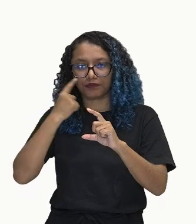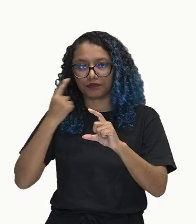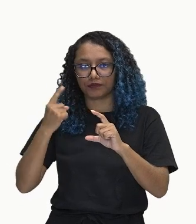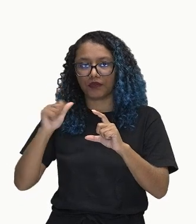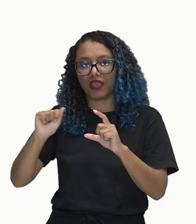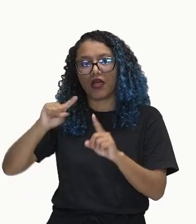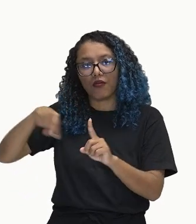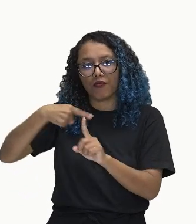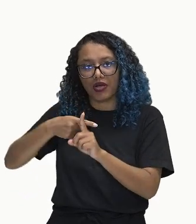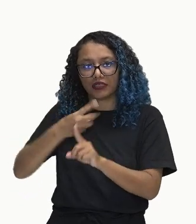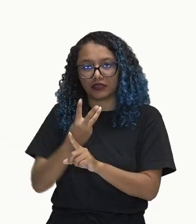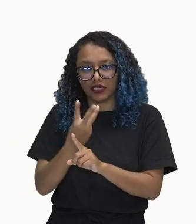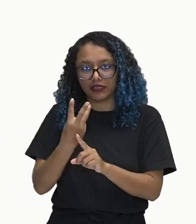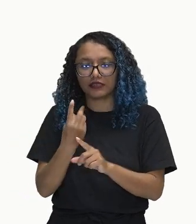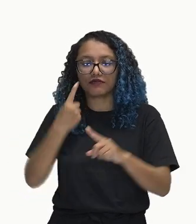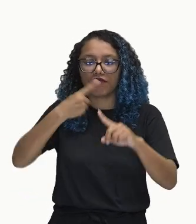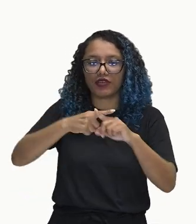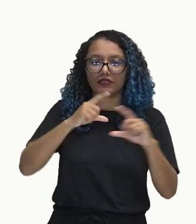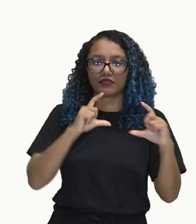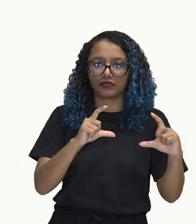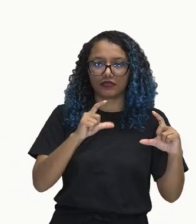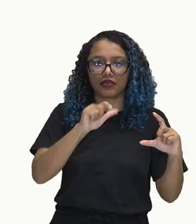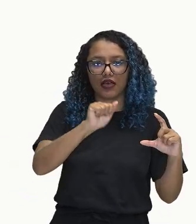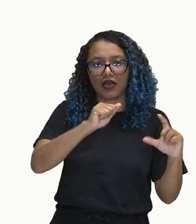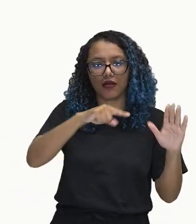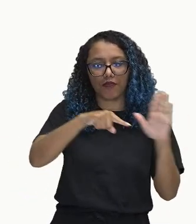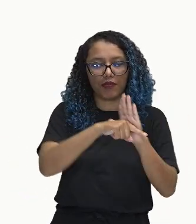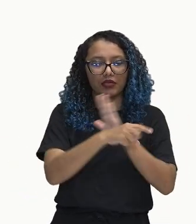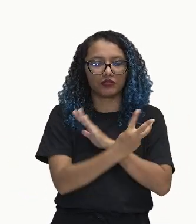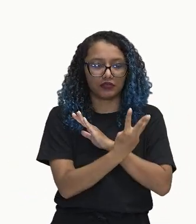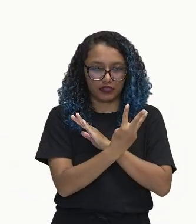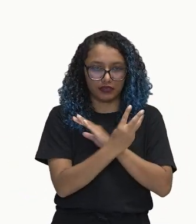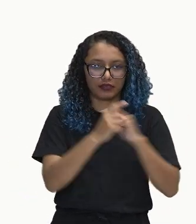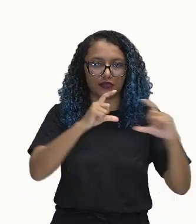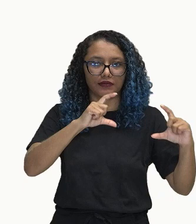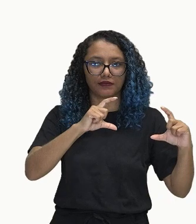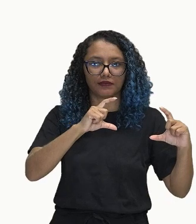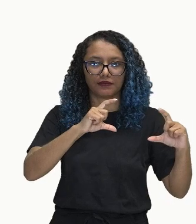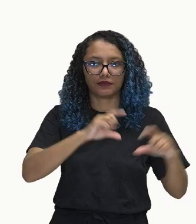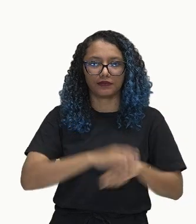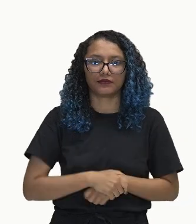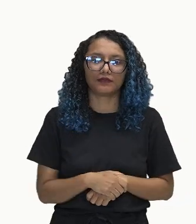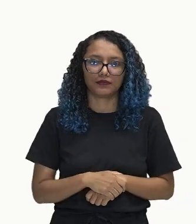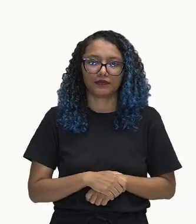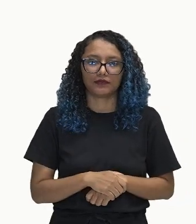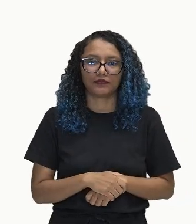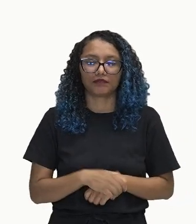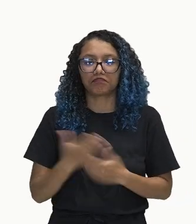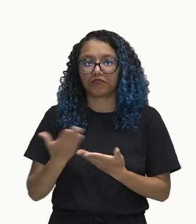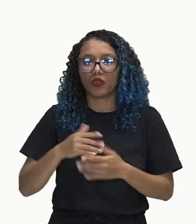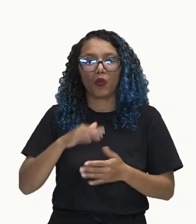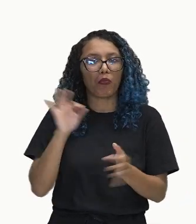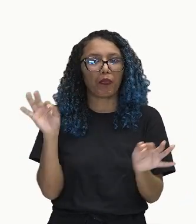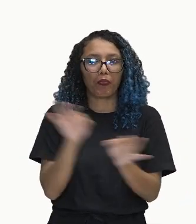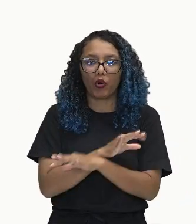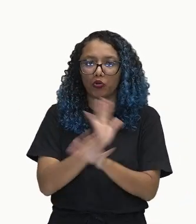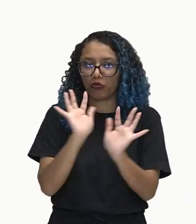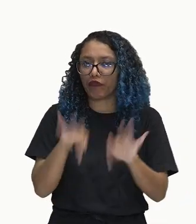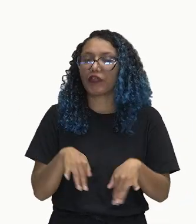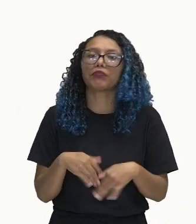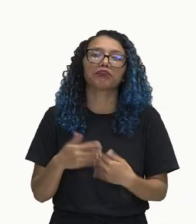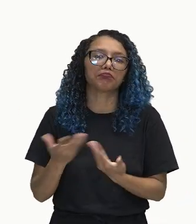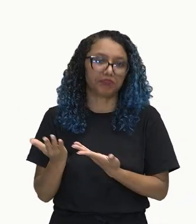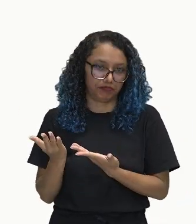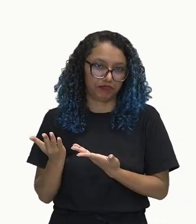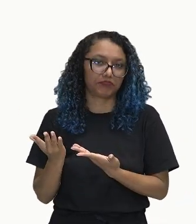soma, multiplicado por esses elementos em forma de subtração. E está fatorado essa